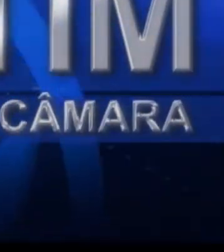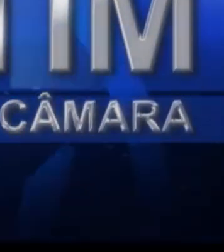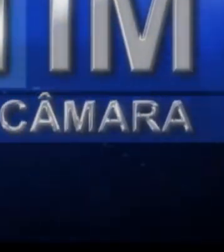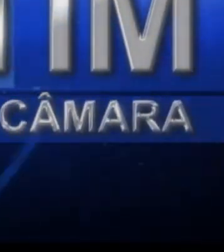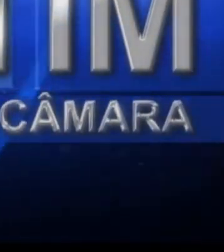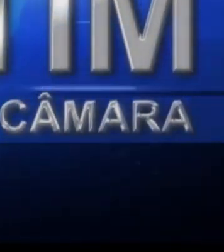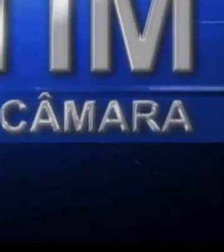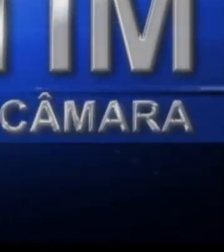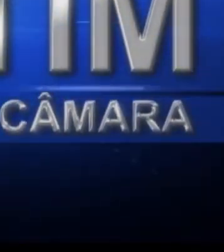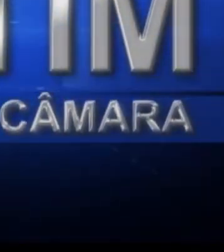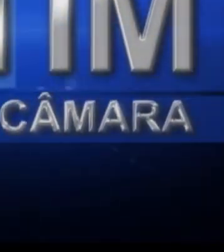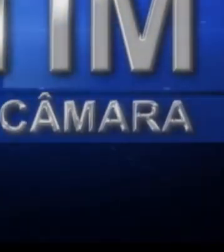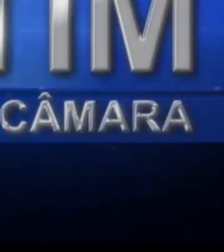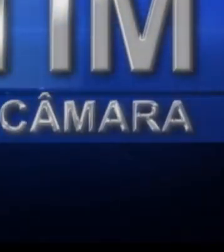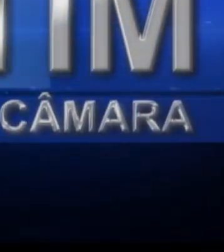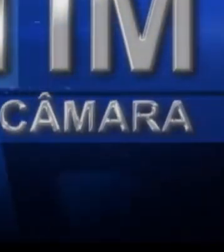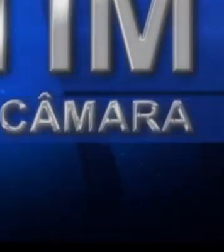E aí E aí